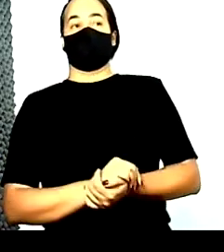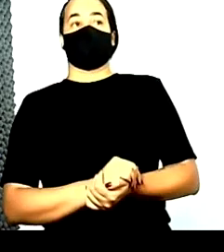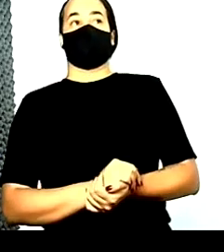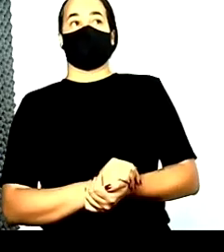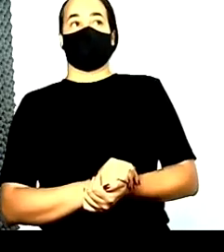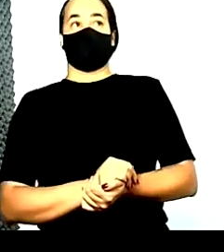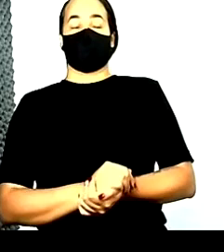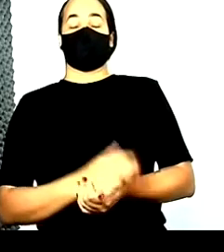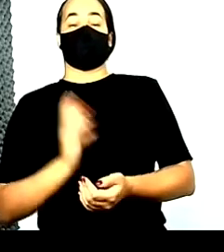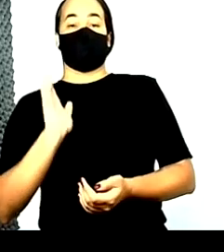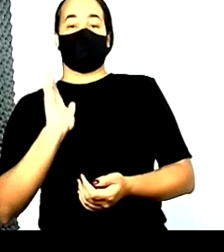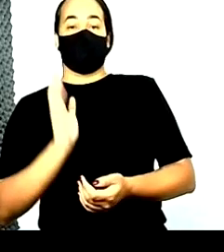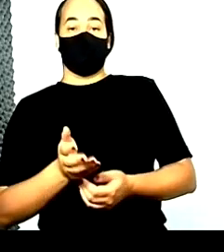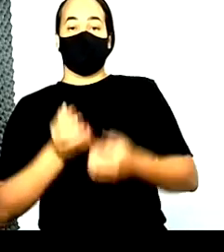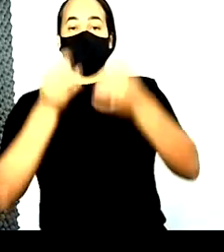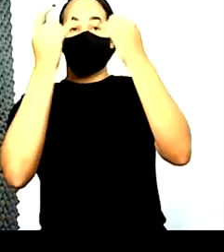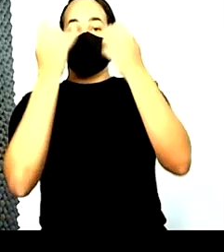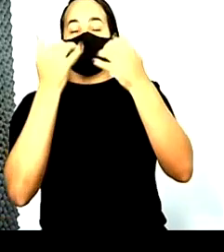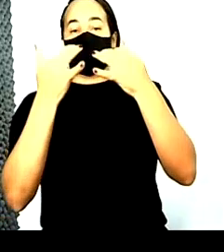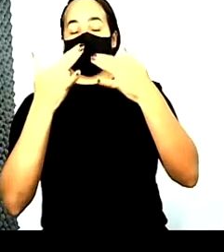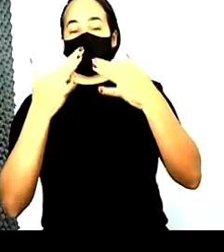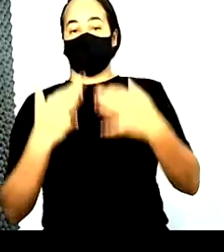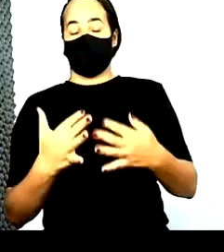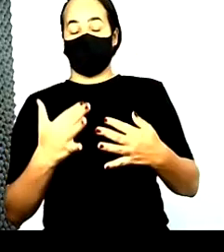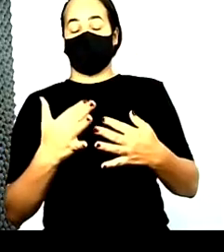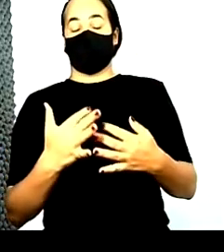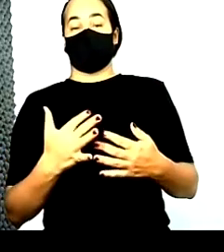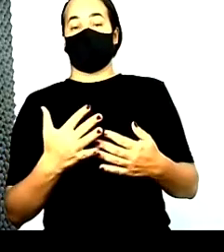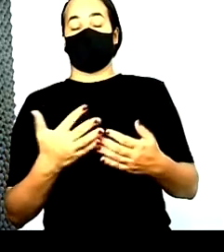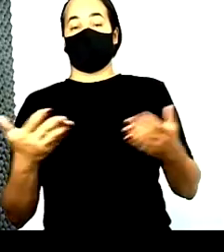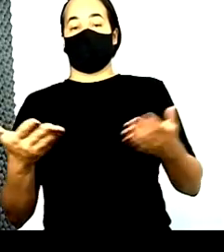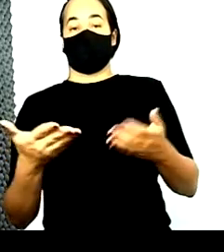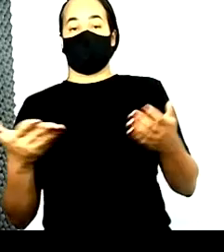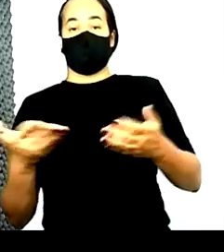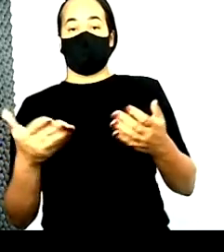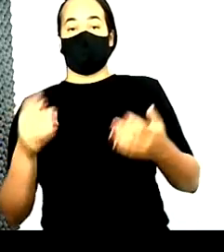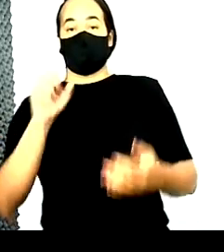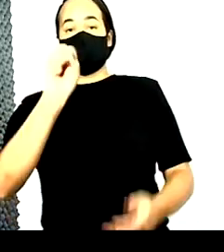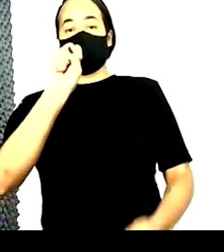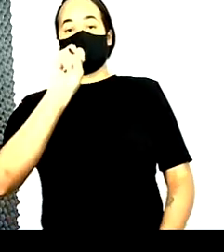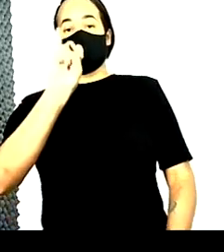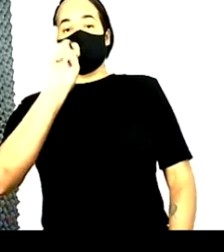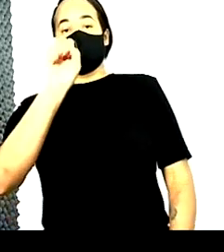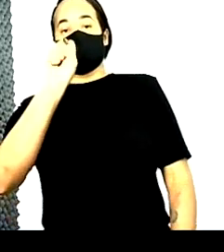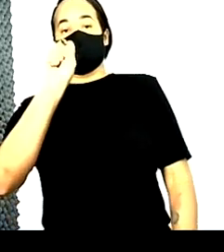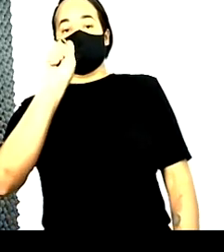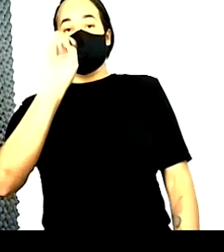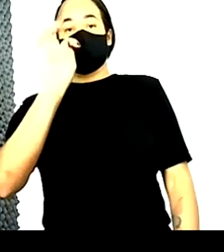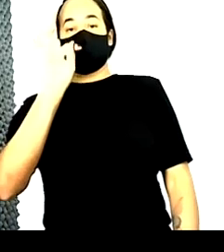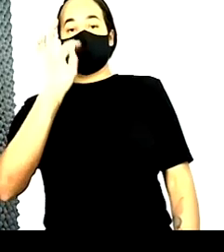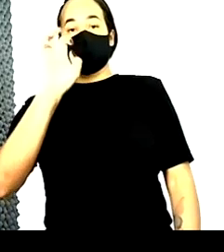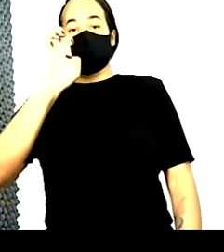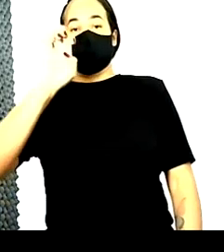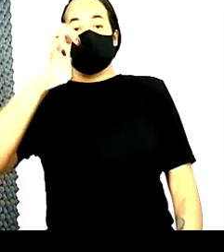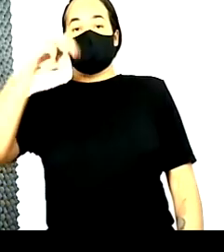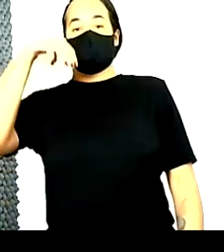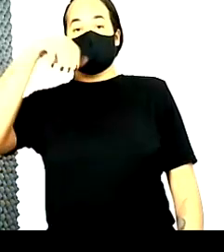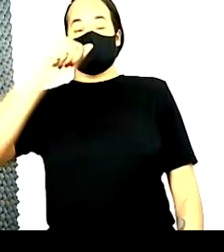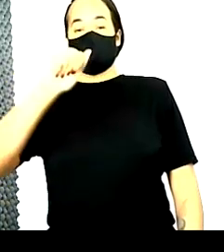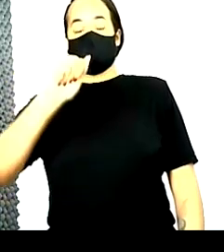A gente já falou sobre o sistema reprodutor, agora vamos para o nosso segundo tema, que é o sistema endócrino.